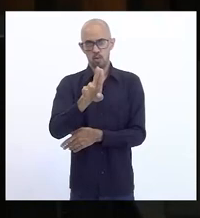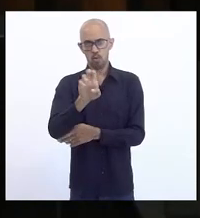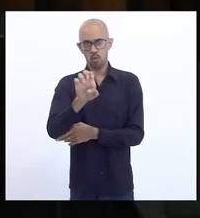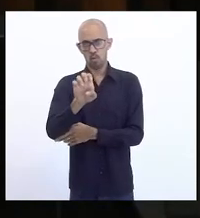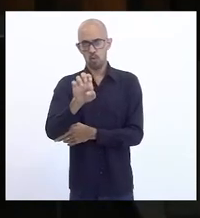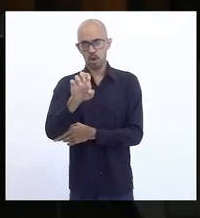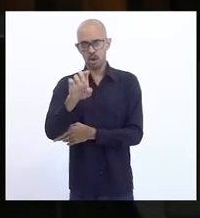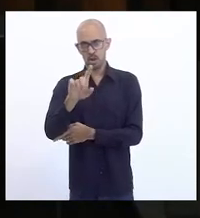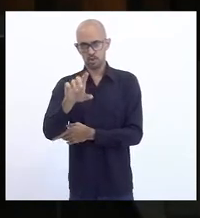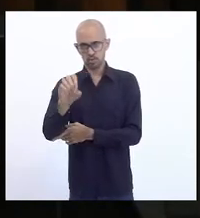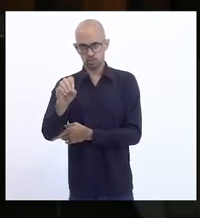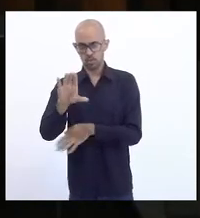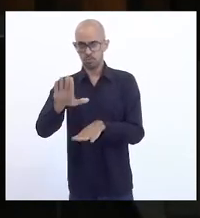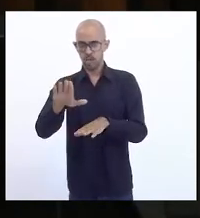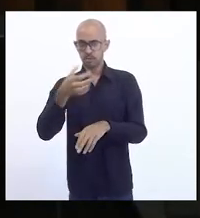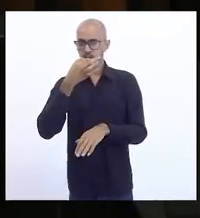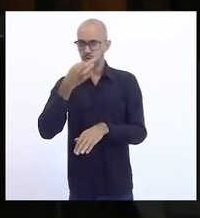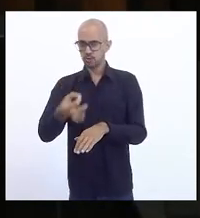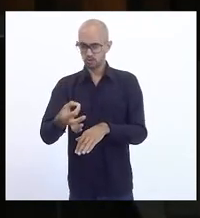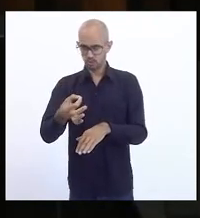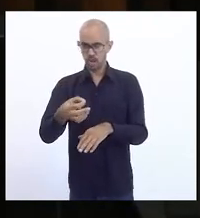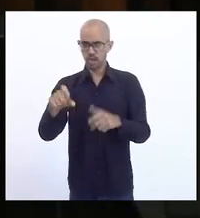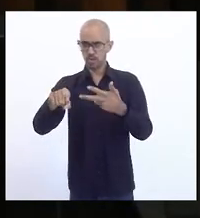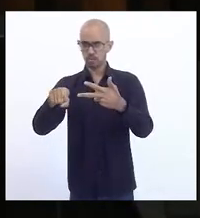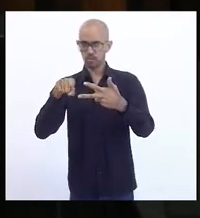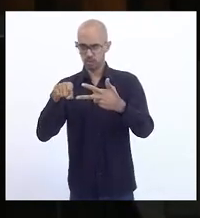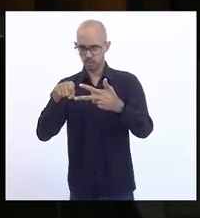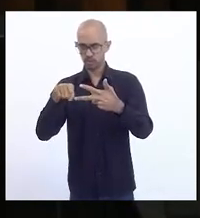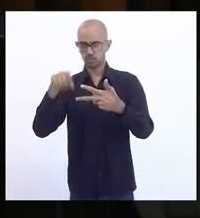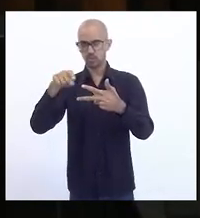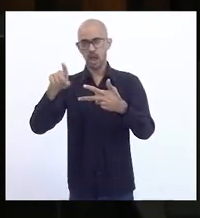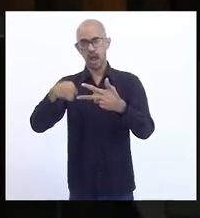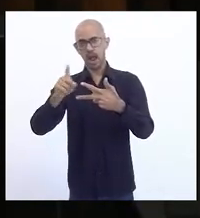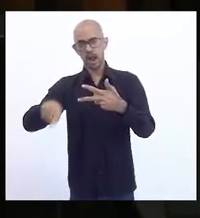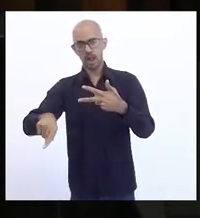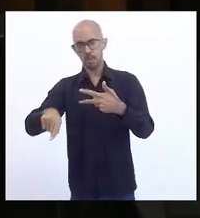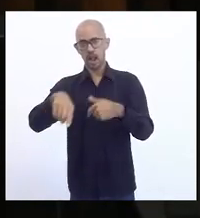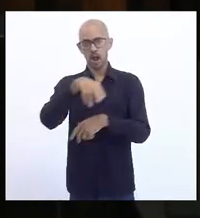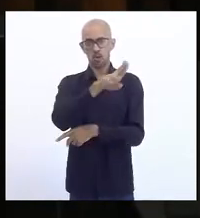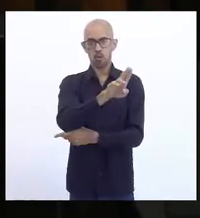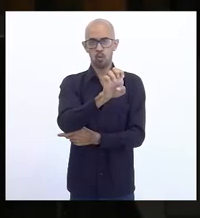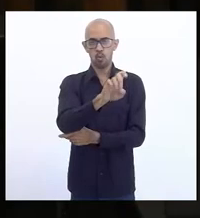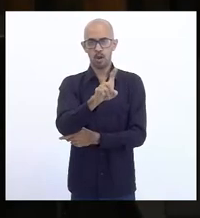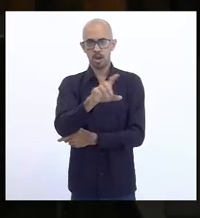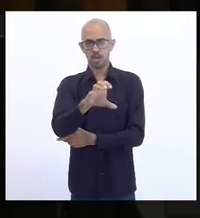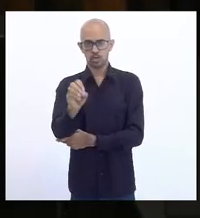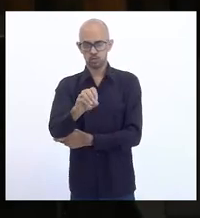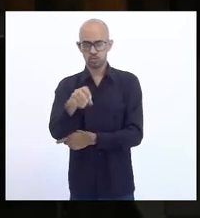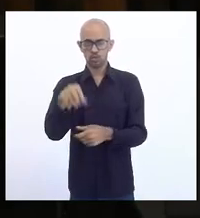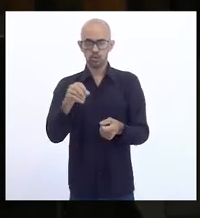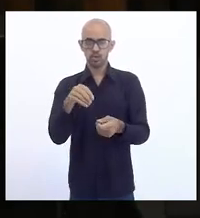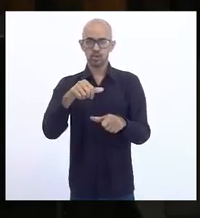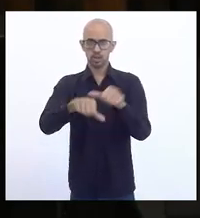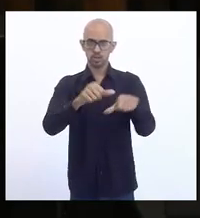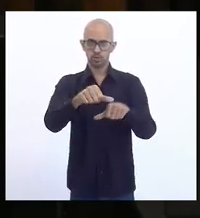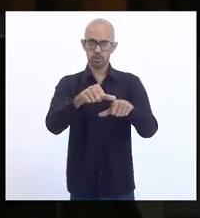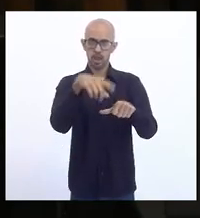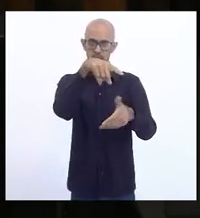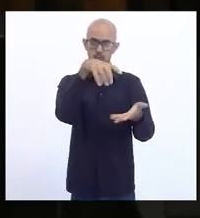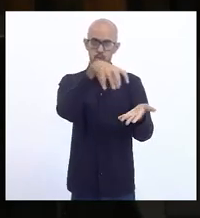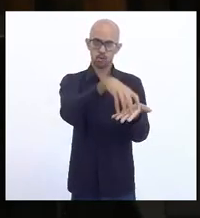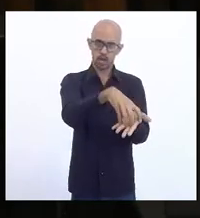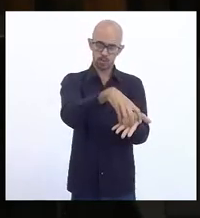Executivo acabar com a UESO e transformá-la num campus avançado. E o escreve